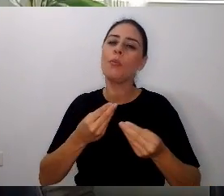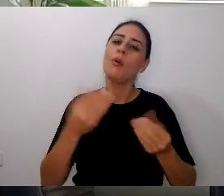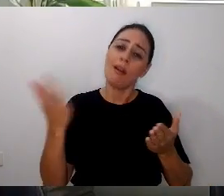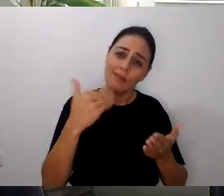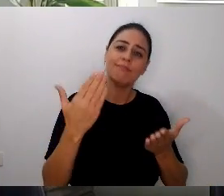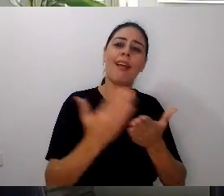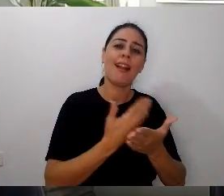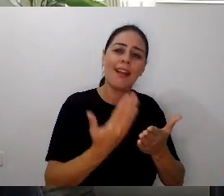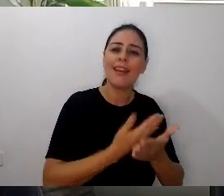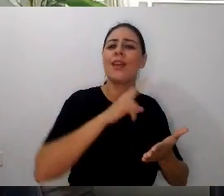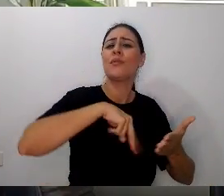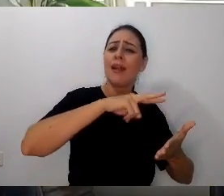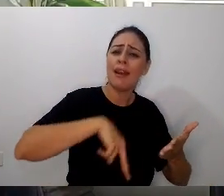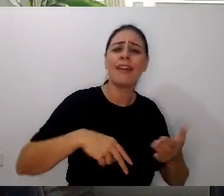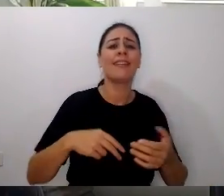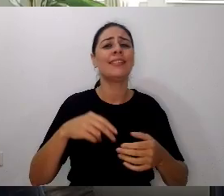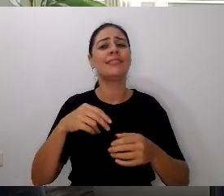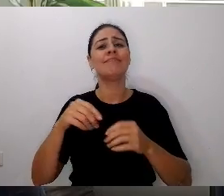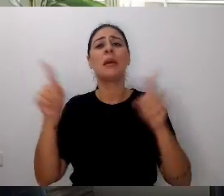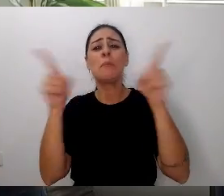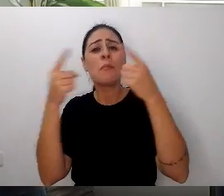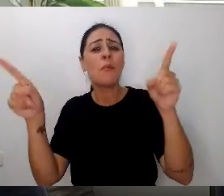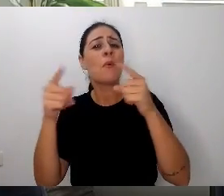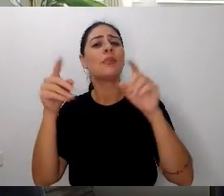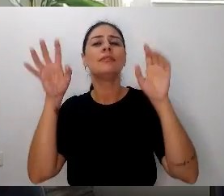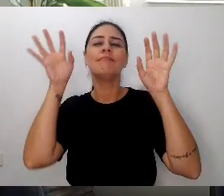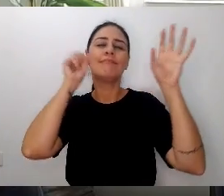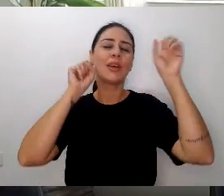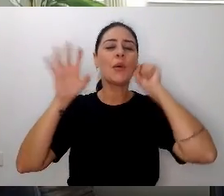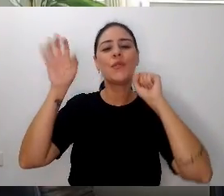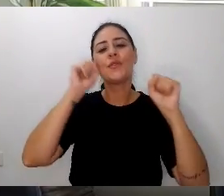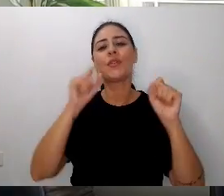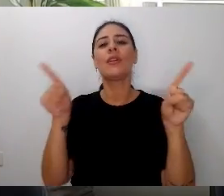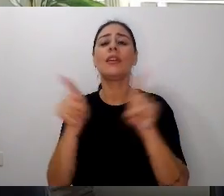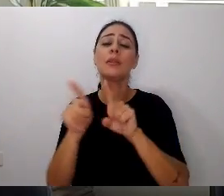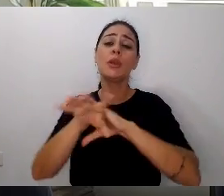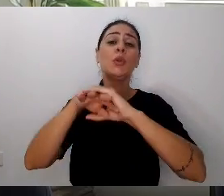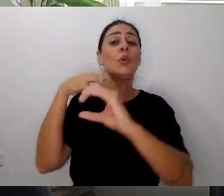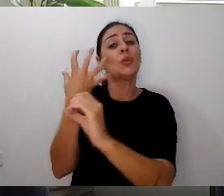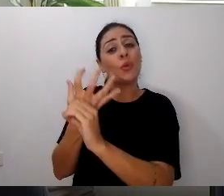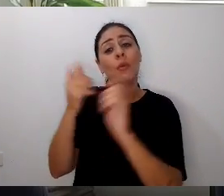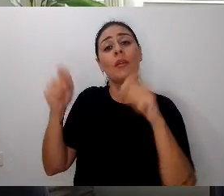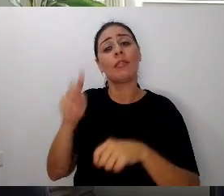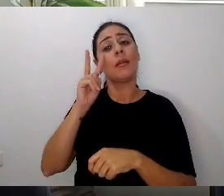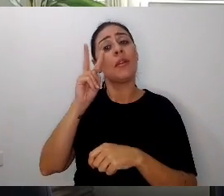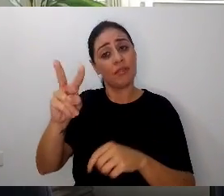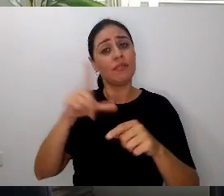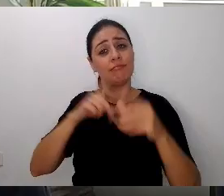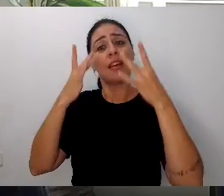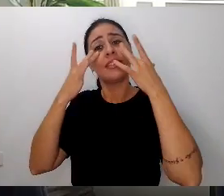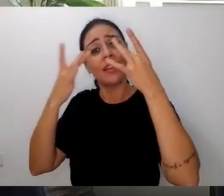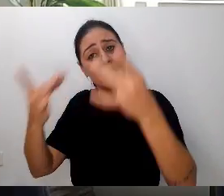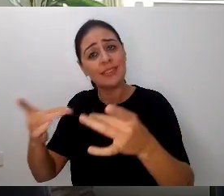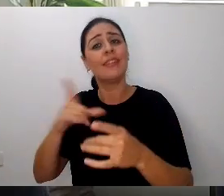ouvir músicas, né? O YouTube traz coisas bacanas também, quem não tem acesso a outras formas de